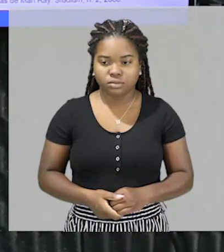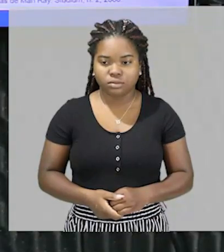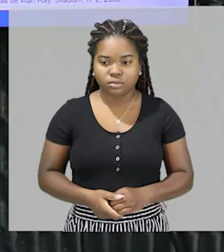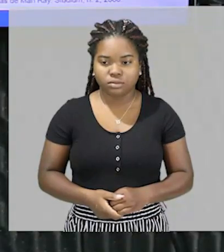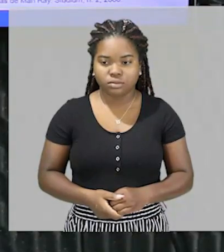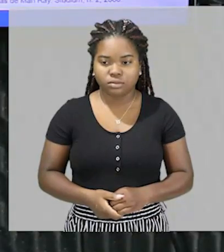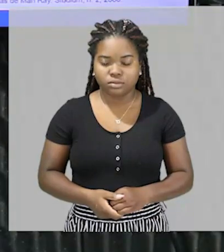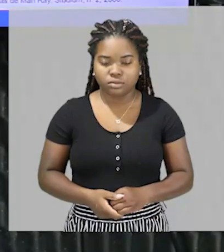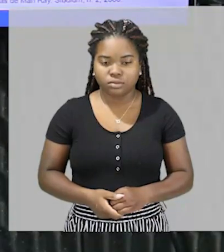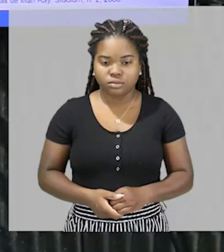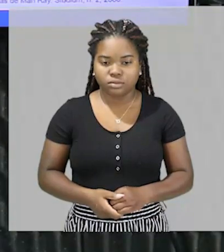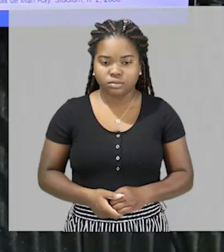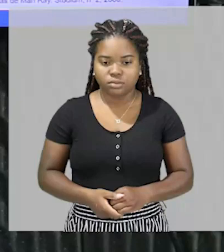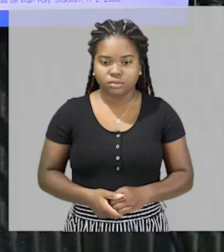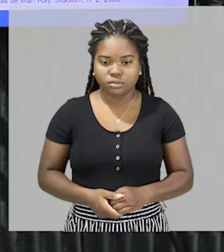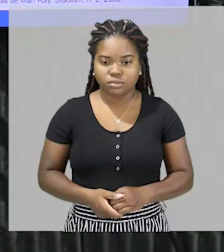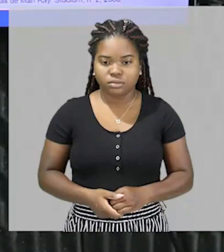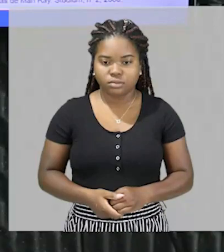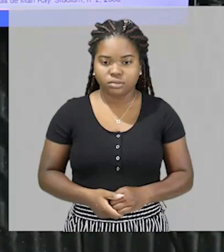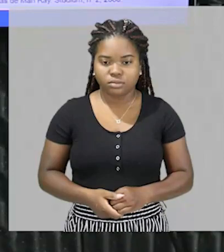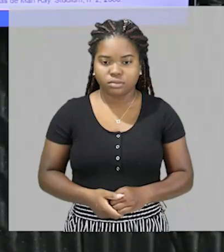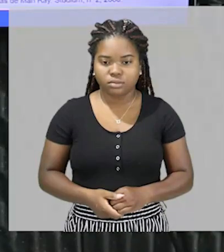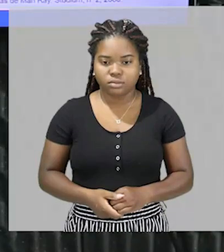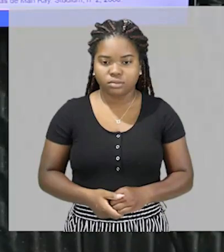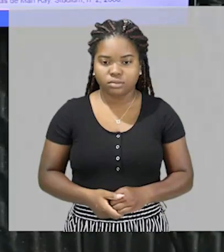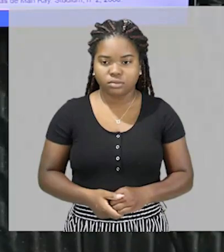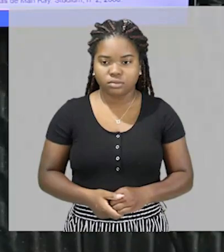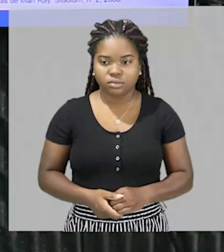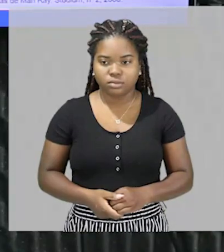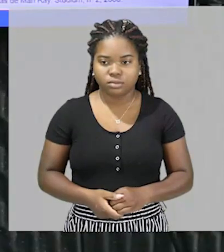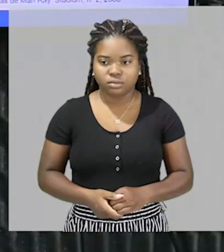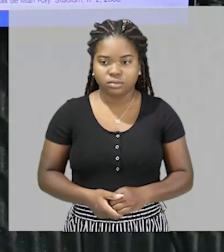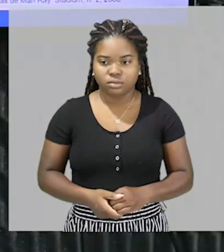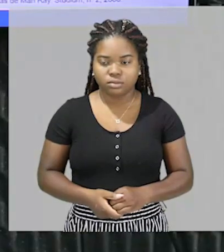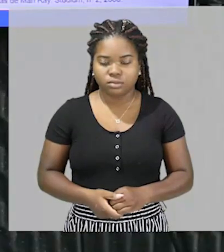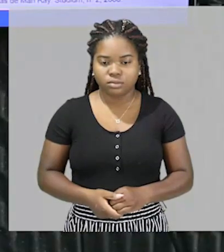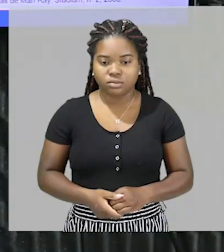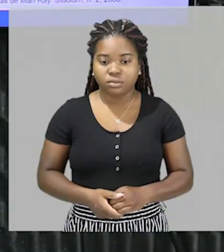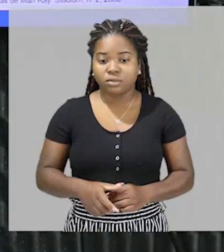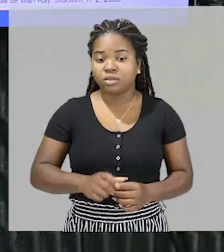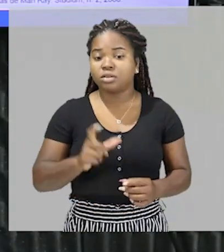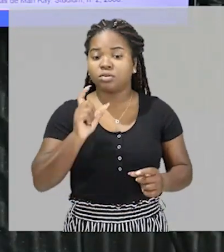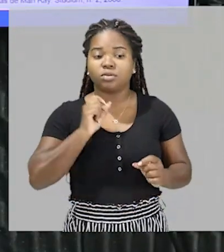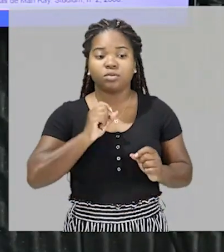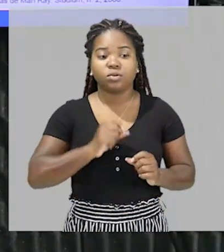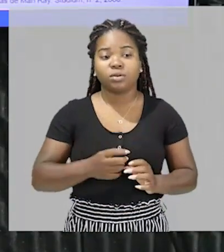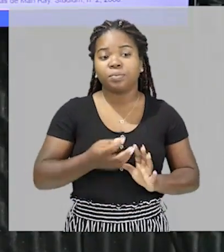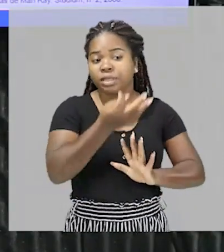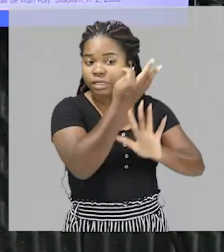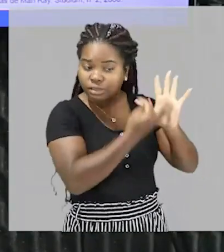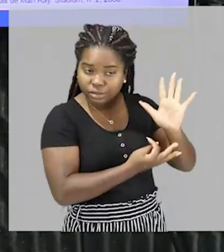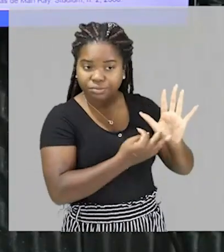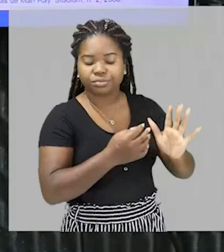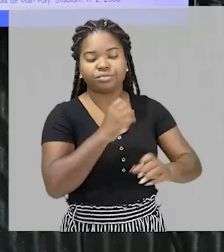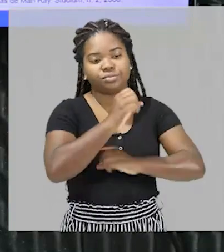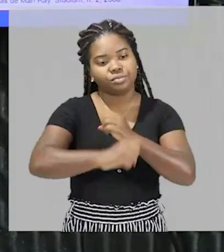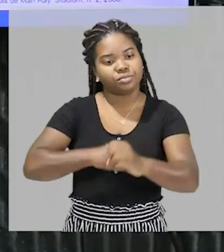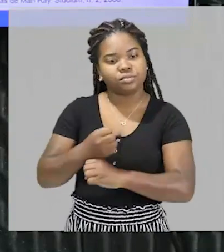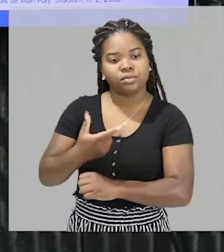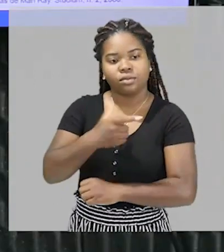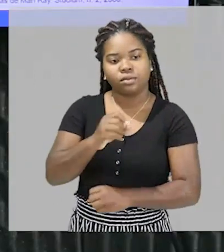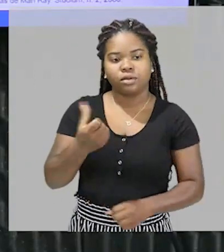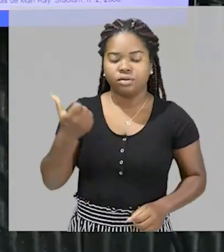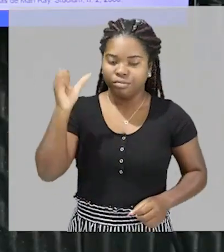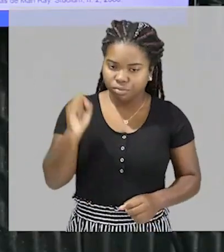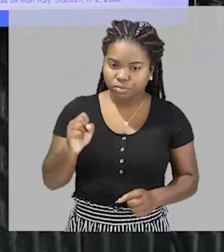representação figurativa. Bom, isto aqui foi escrito há muito tempo atrás. O interessante é que essa questão de 2018, ela deixa